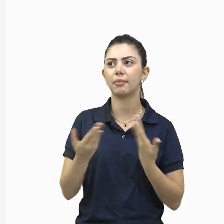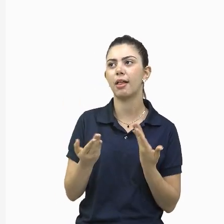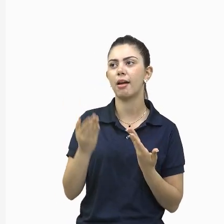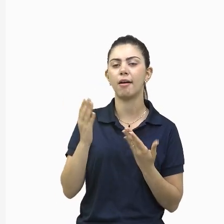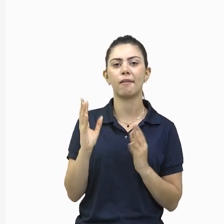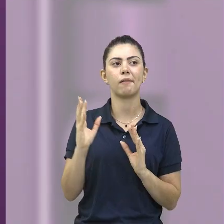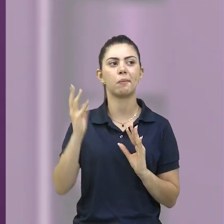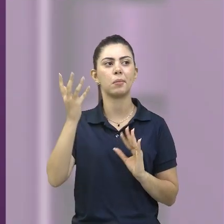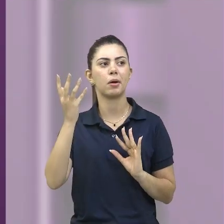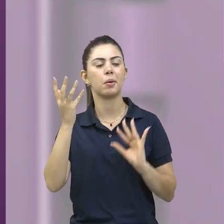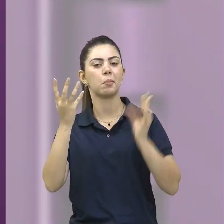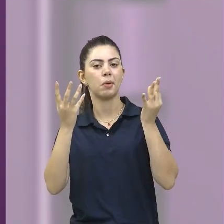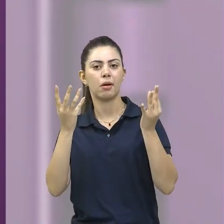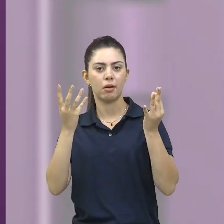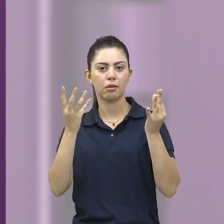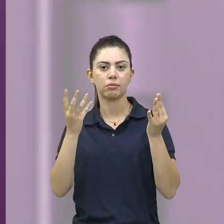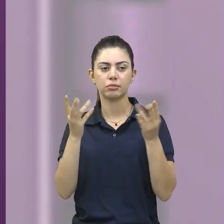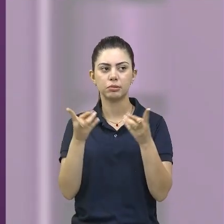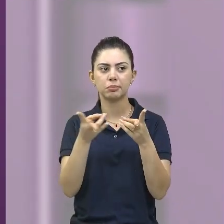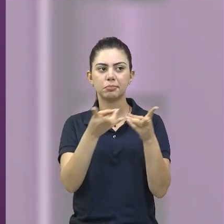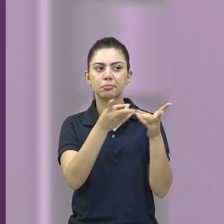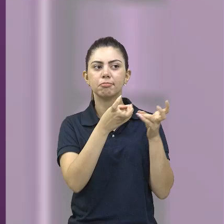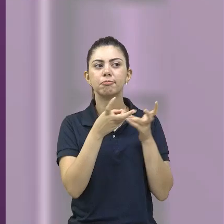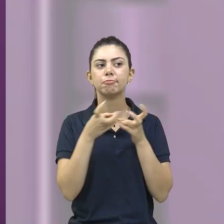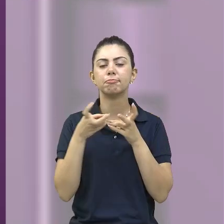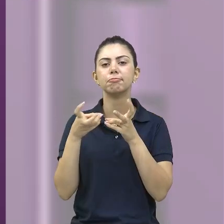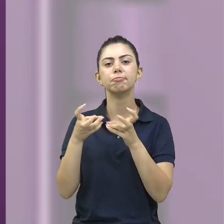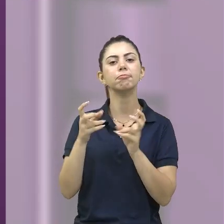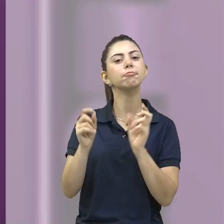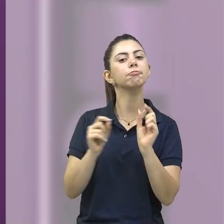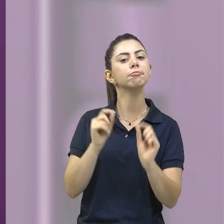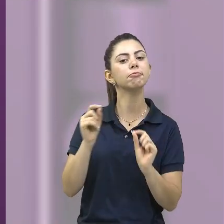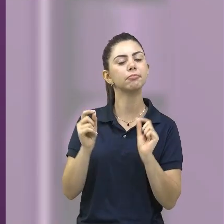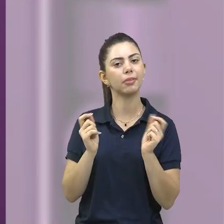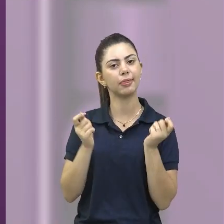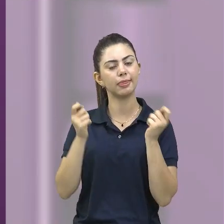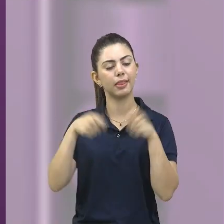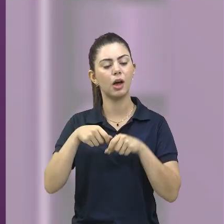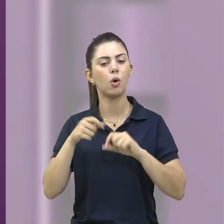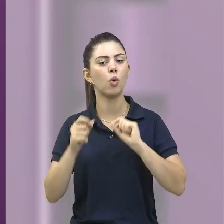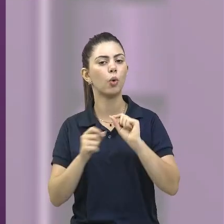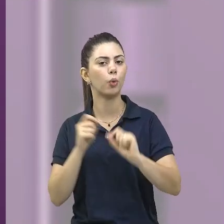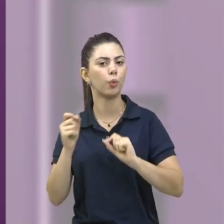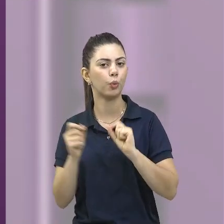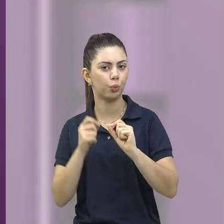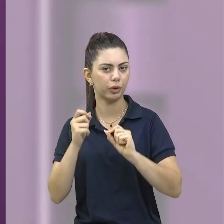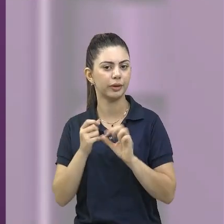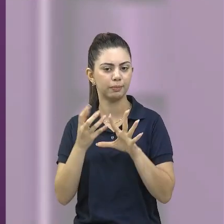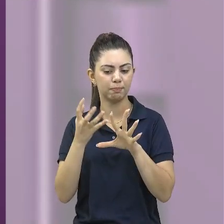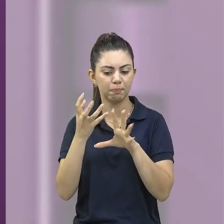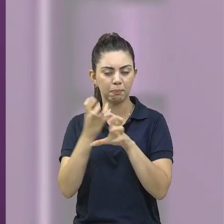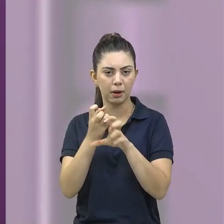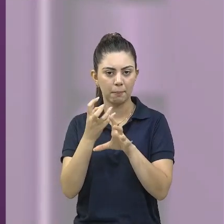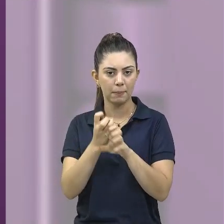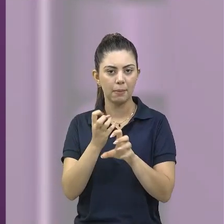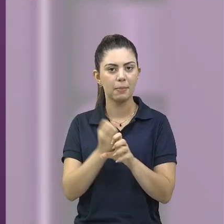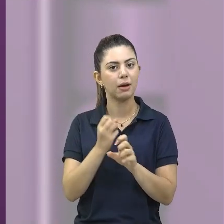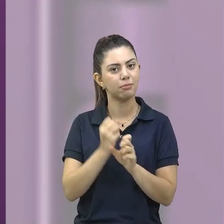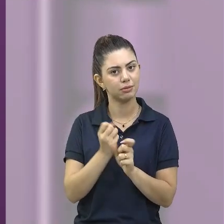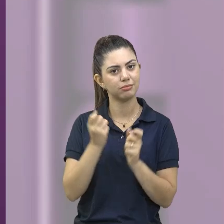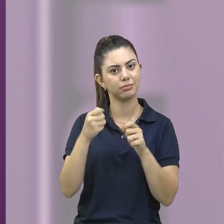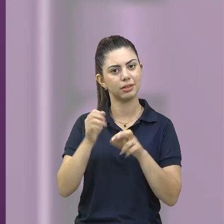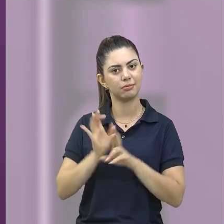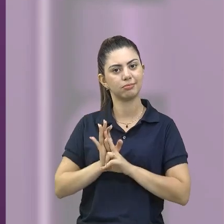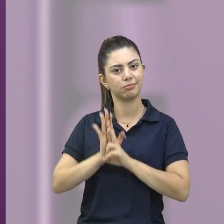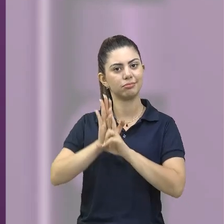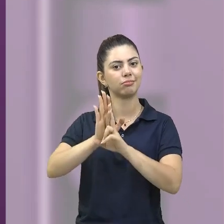ou não, eles são possíveis de serem registrados,